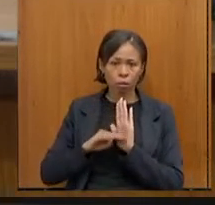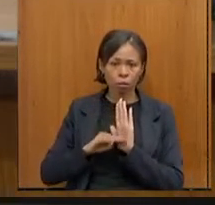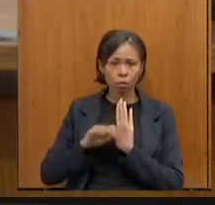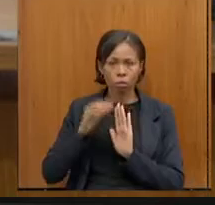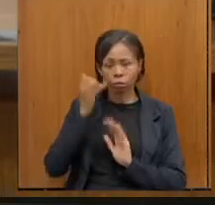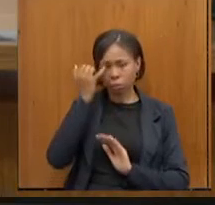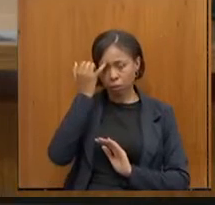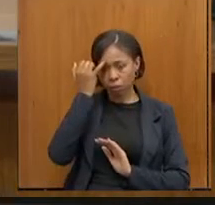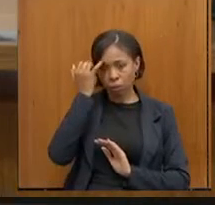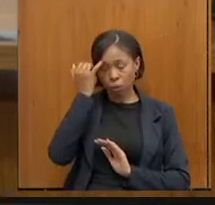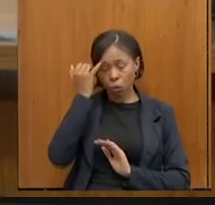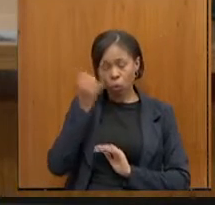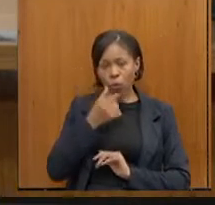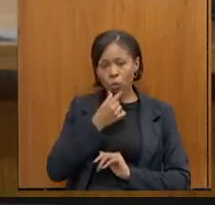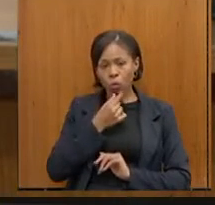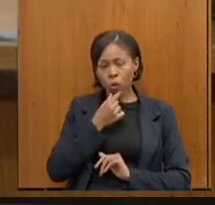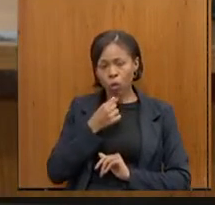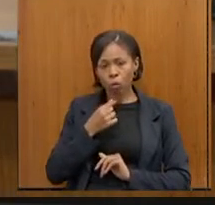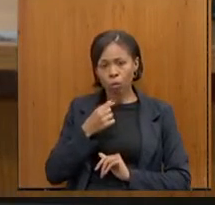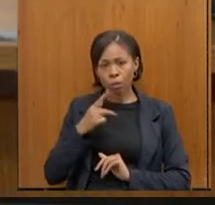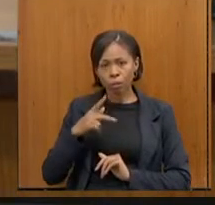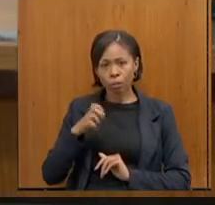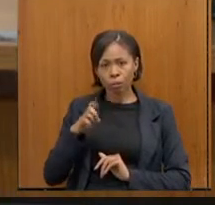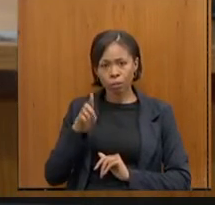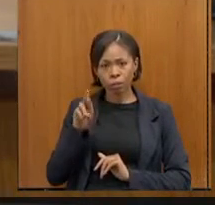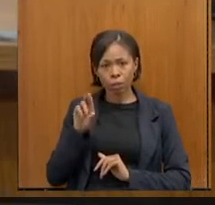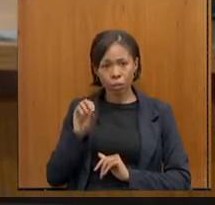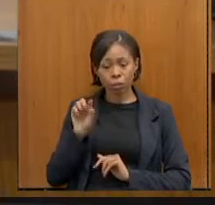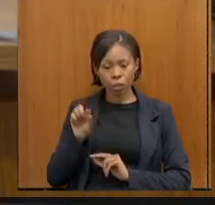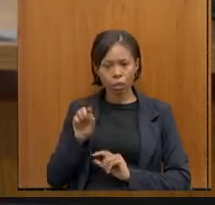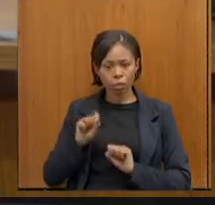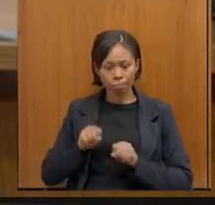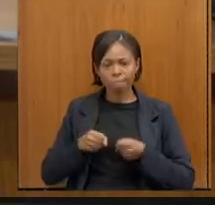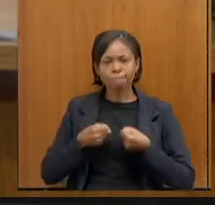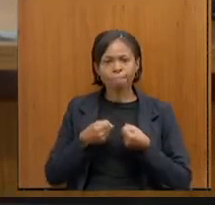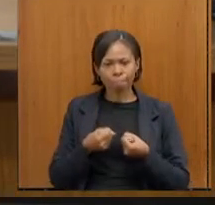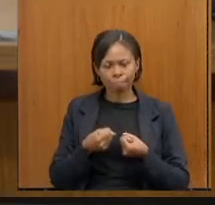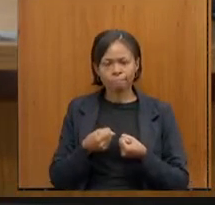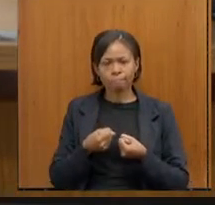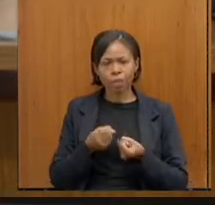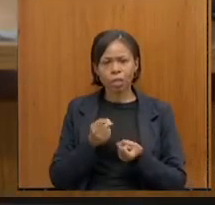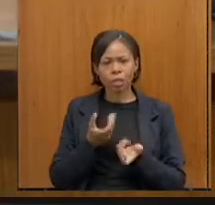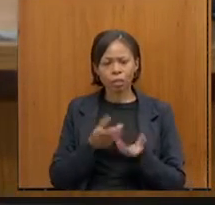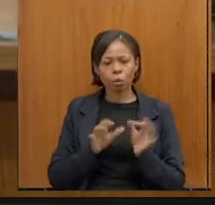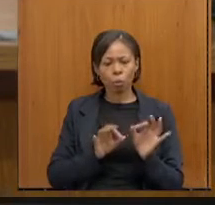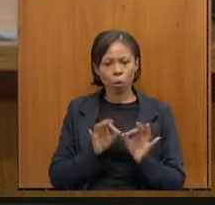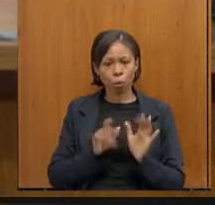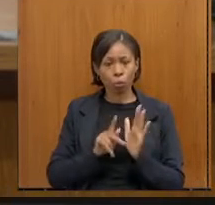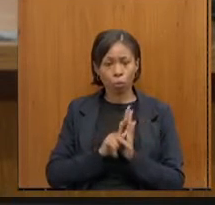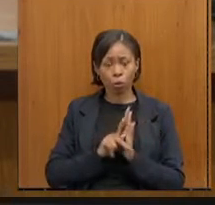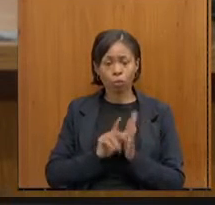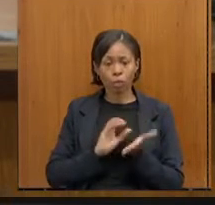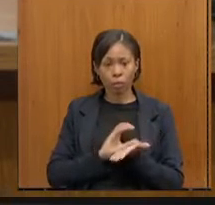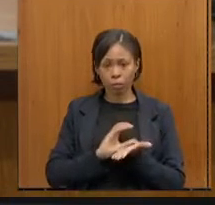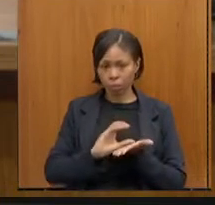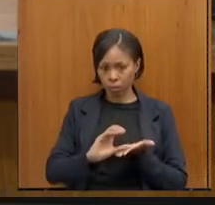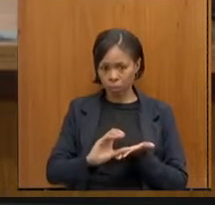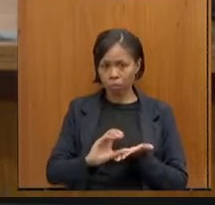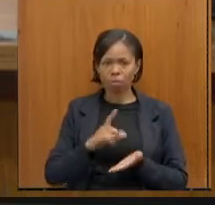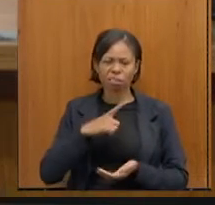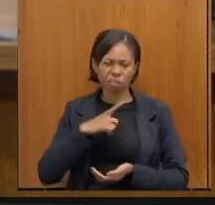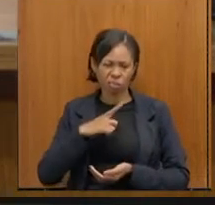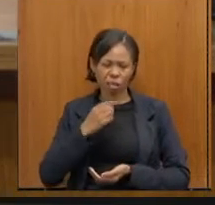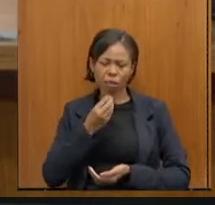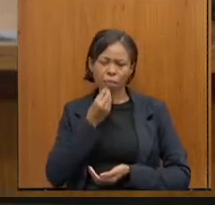aqui né é um grande defensor TC é desse programa de investimentos Aqui nós temos aí muitas